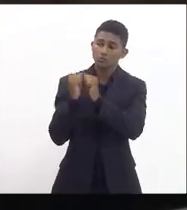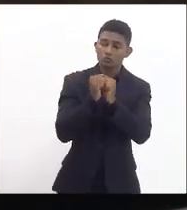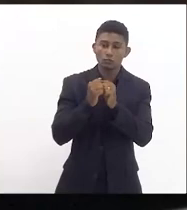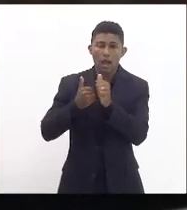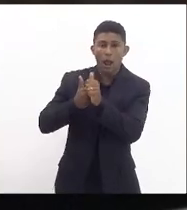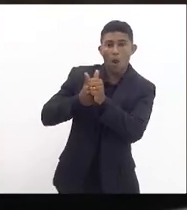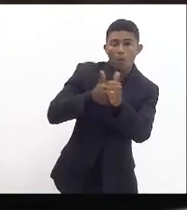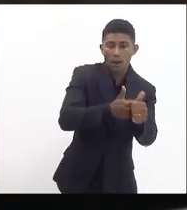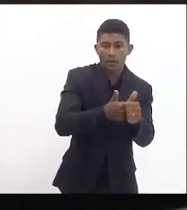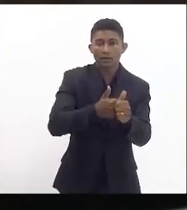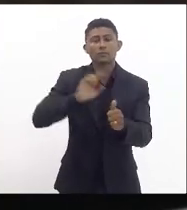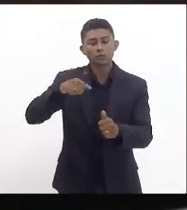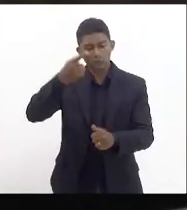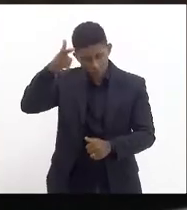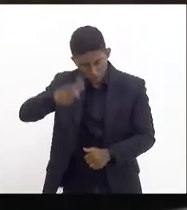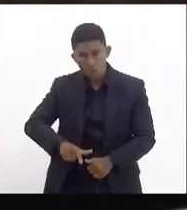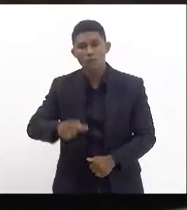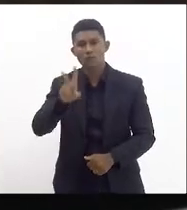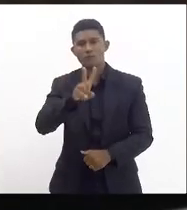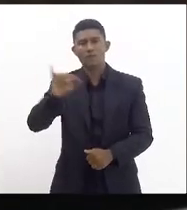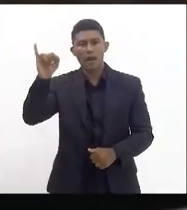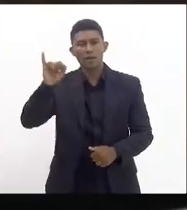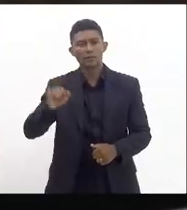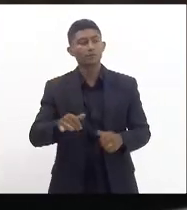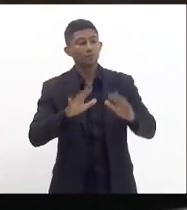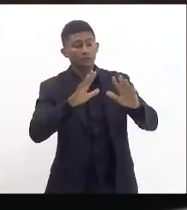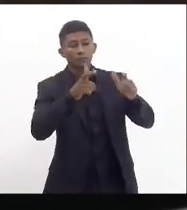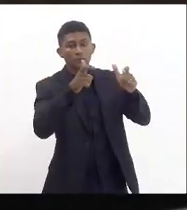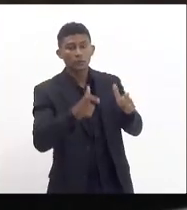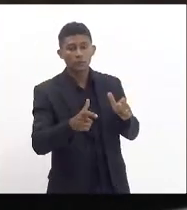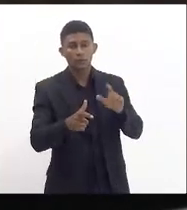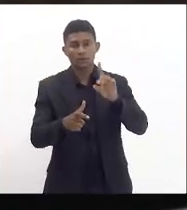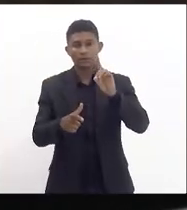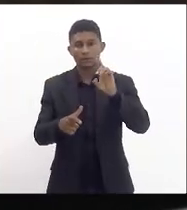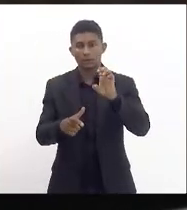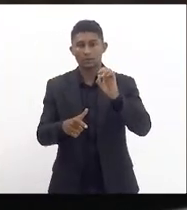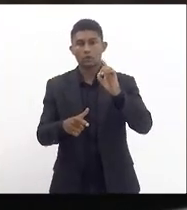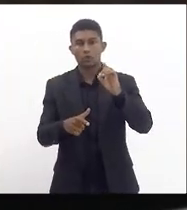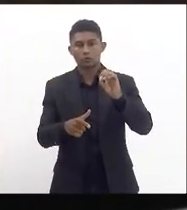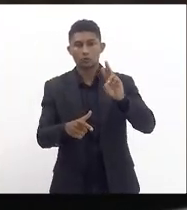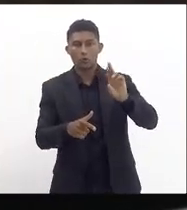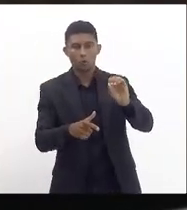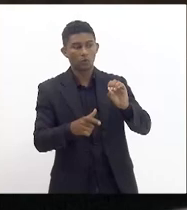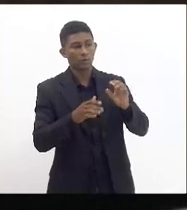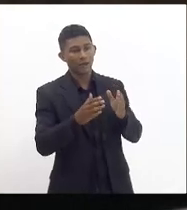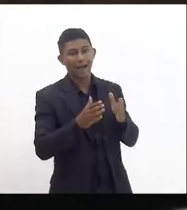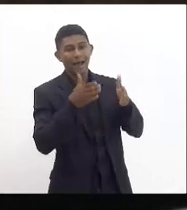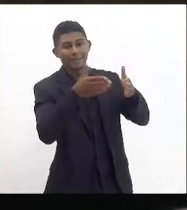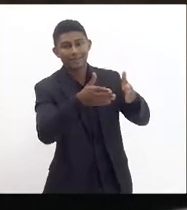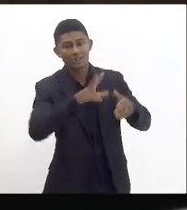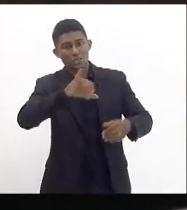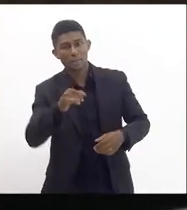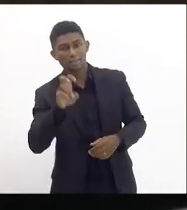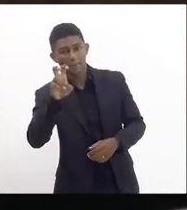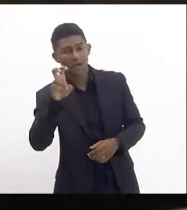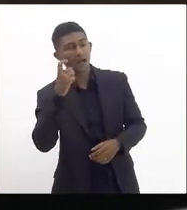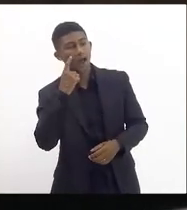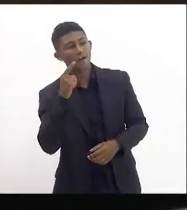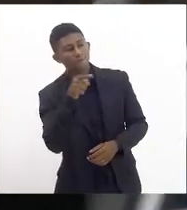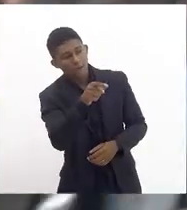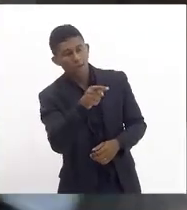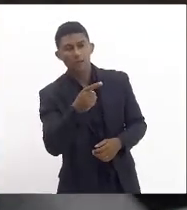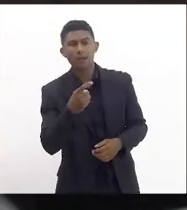nós vamos fazer o mesmo trajeto, só que de Deodoro, sentido a Japeri. Isso é uma homenagem. Para ver de perto